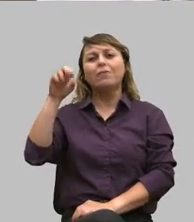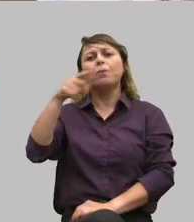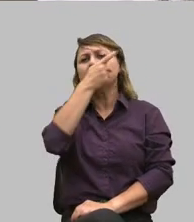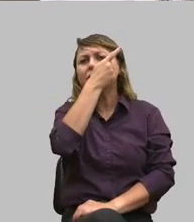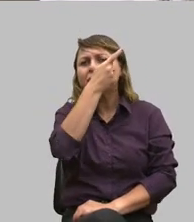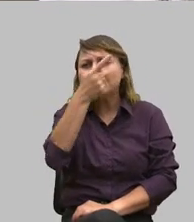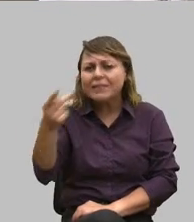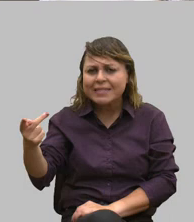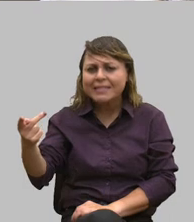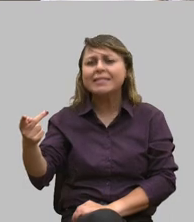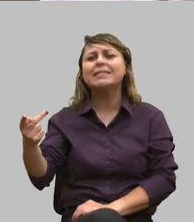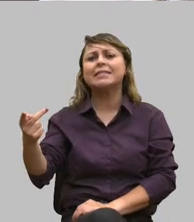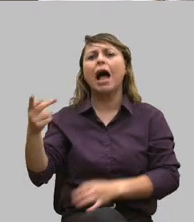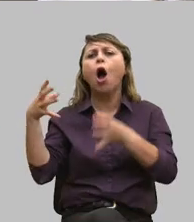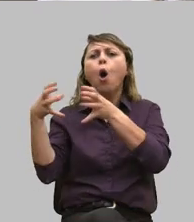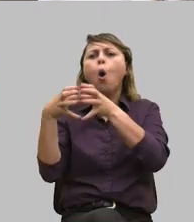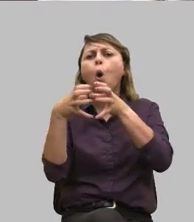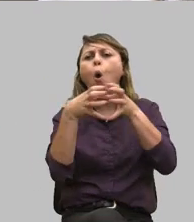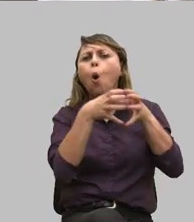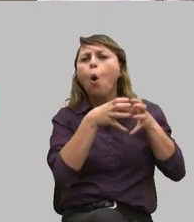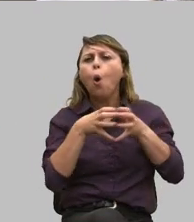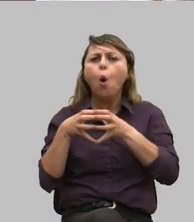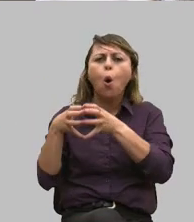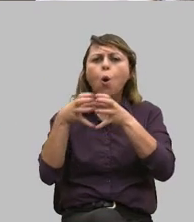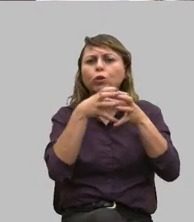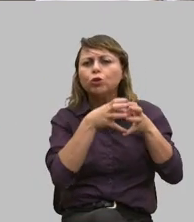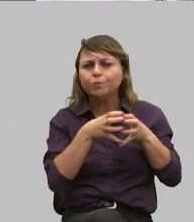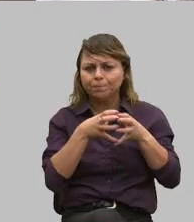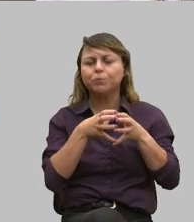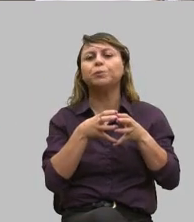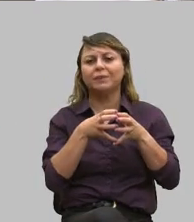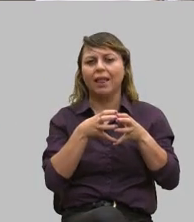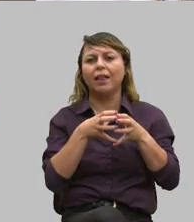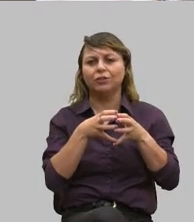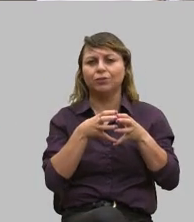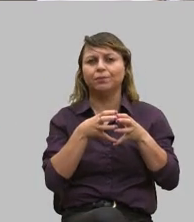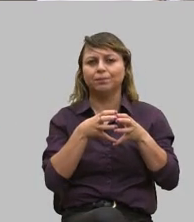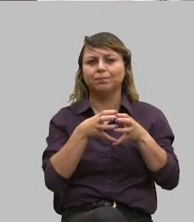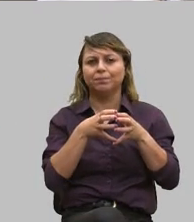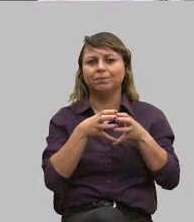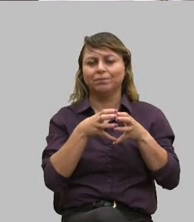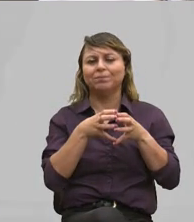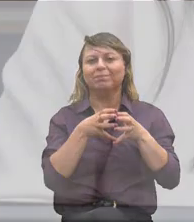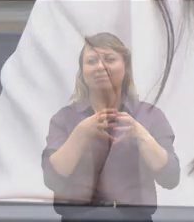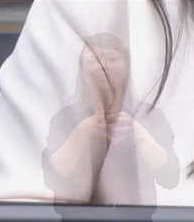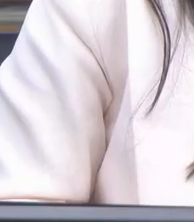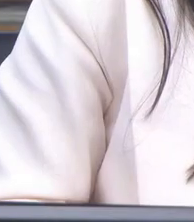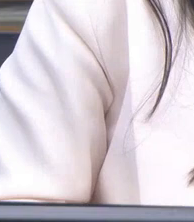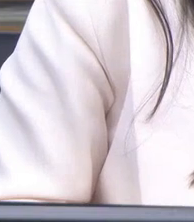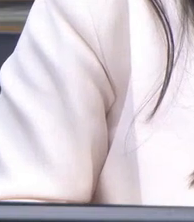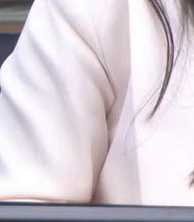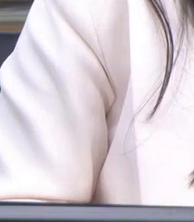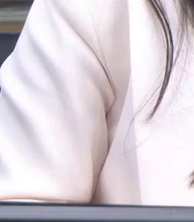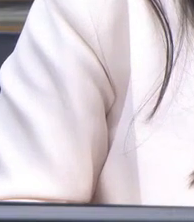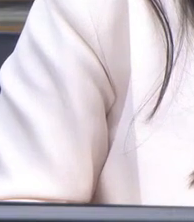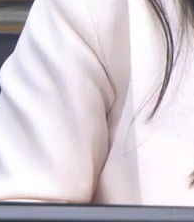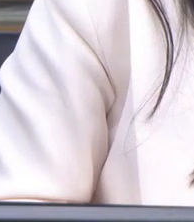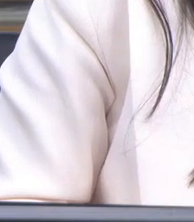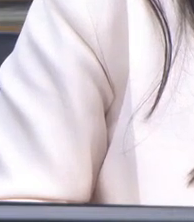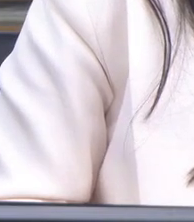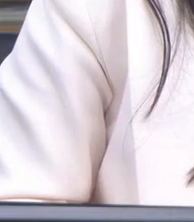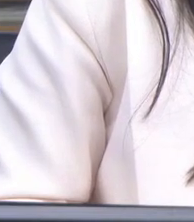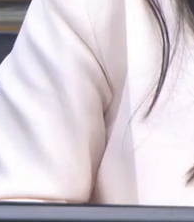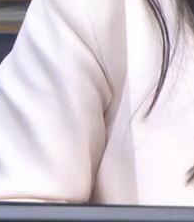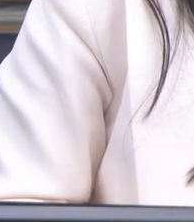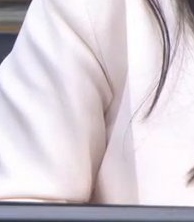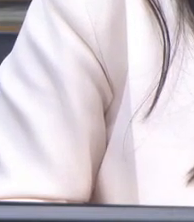visitar comunidade chukur não é isso lá em Januária tinha